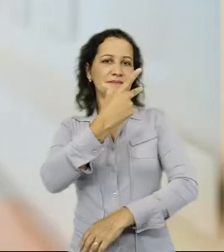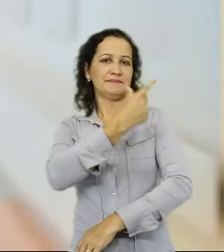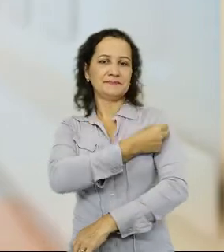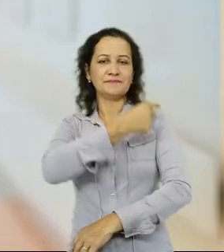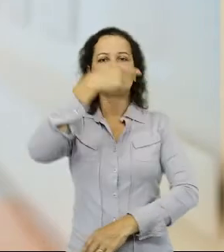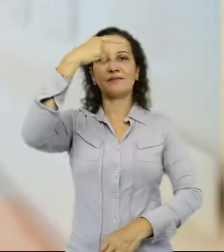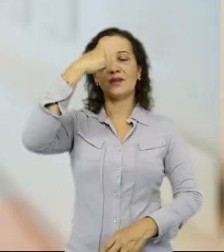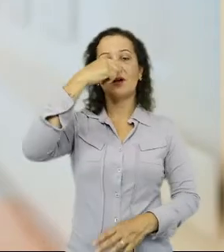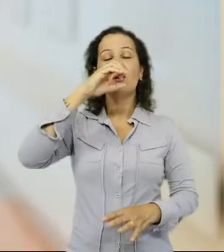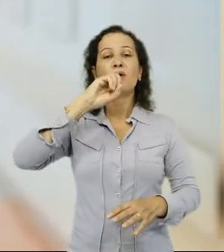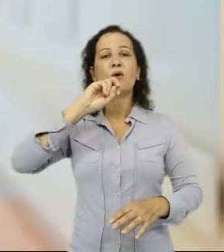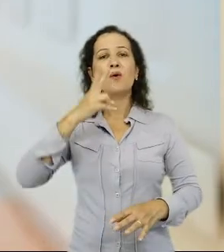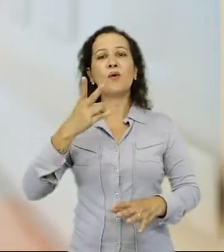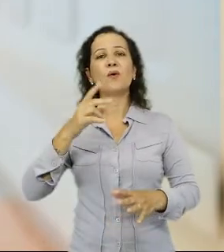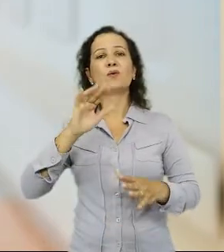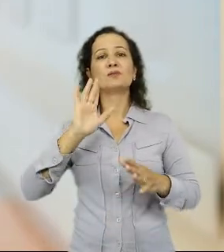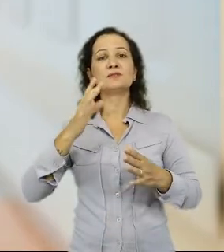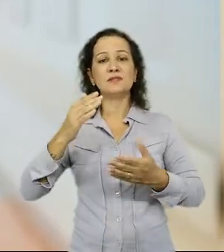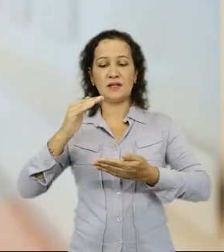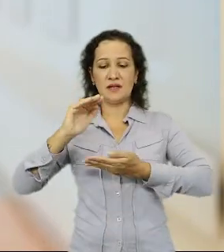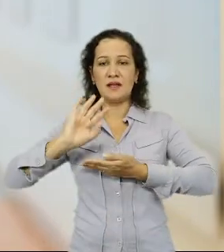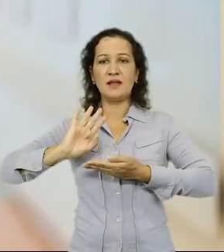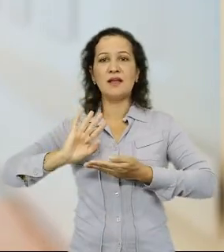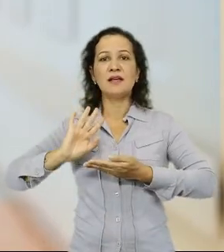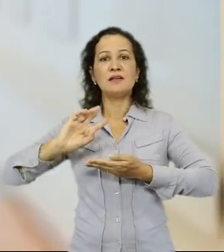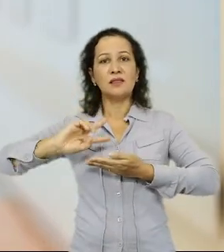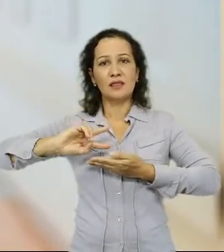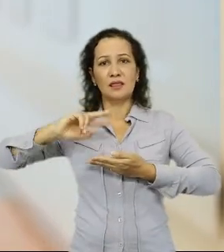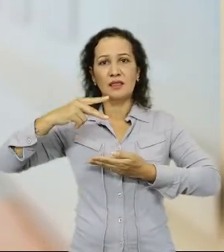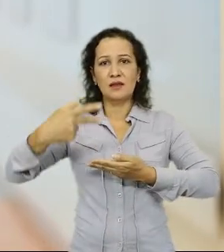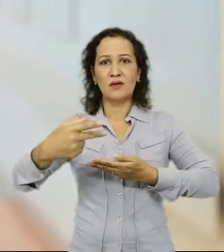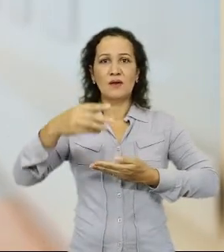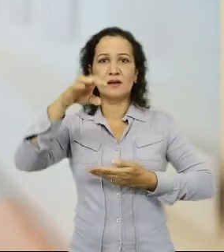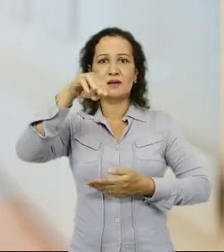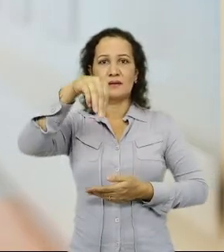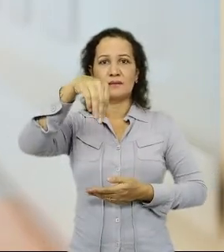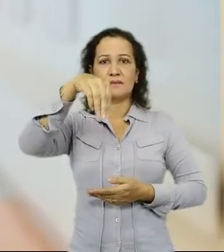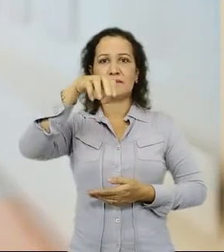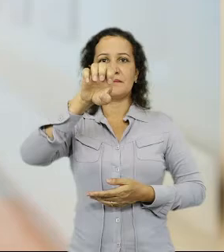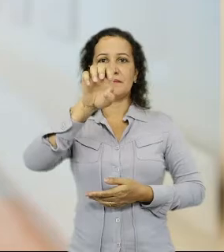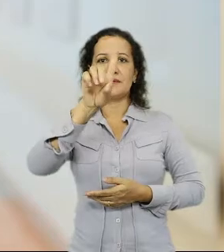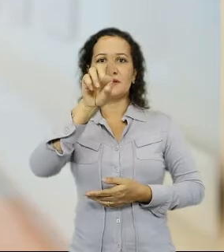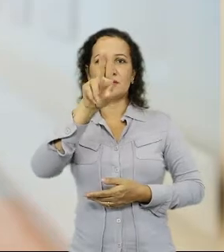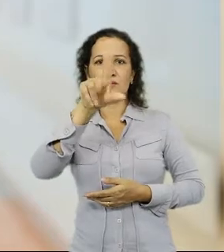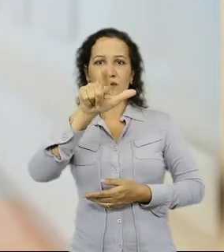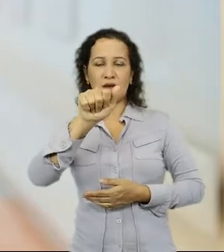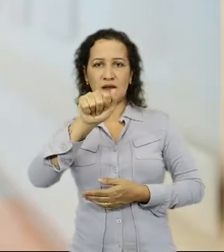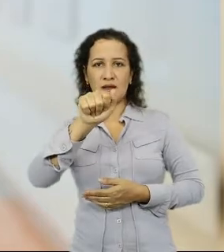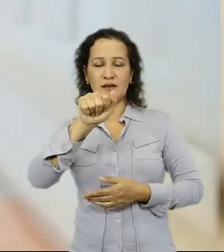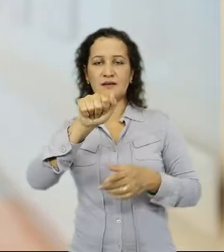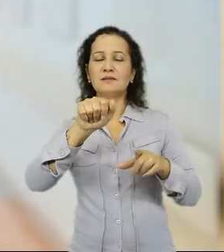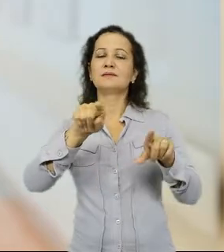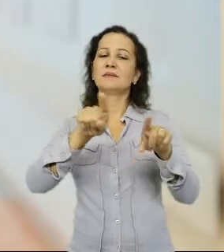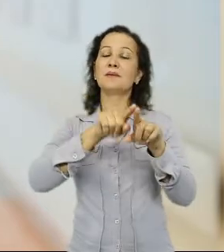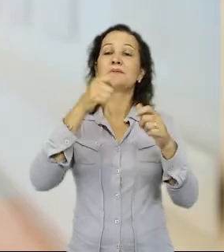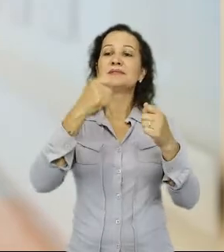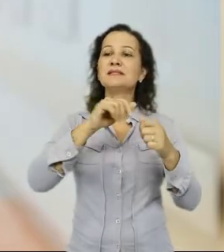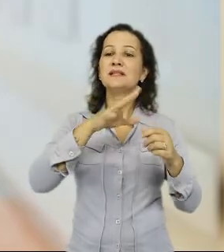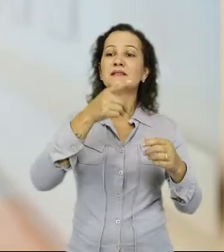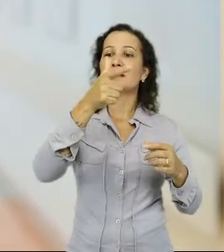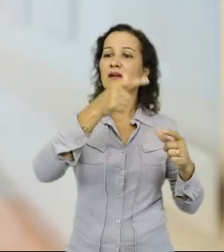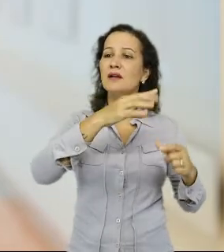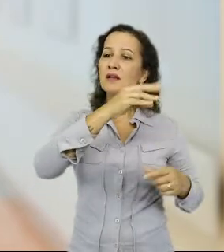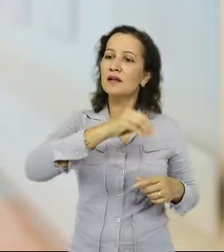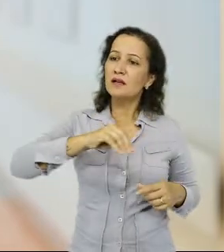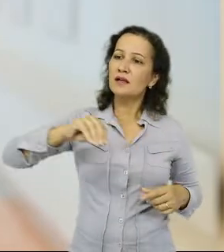medula óssea pós-transplantado, ele deve ser encaminhado ao CRI, ao Centro de Referência de Imunobiológicos Especiais,